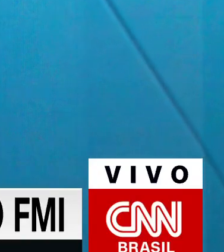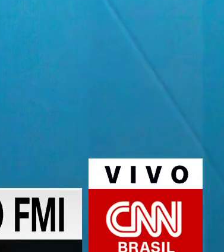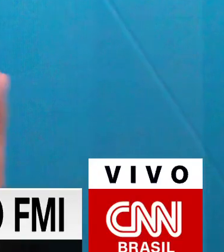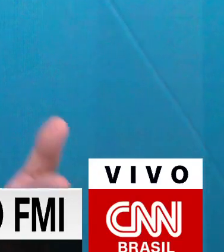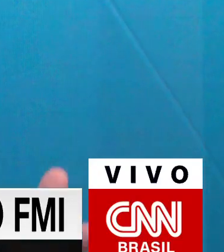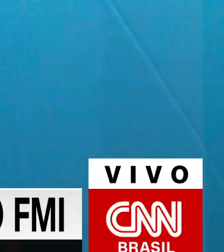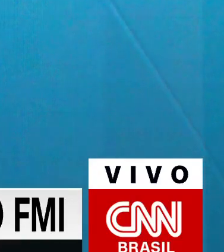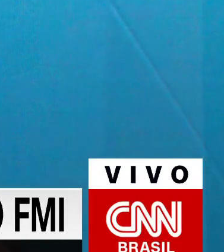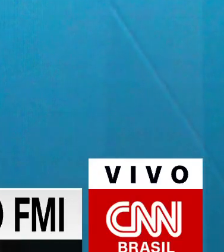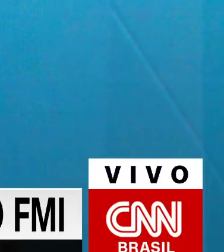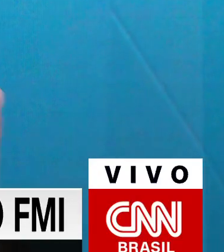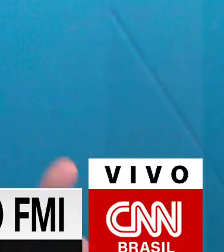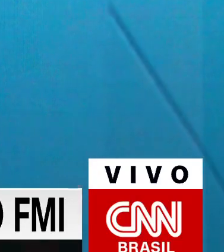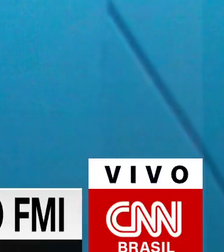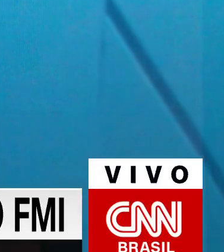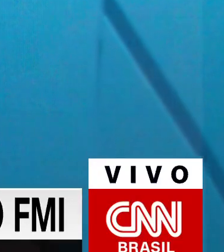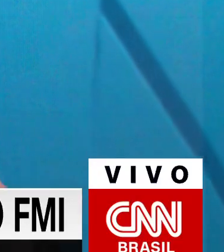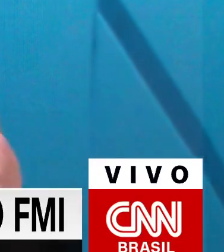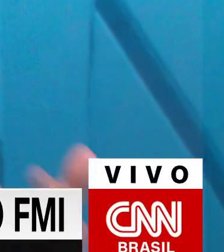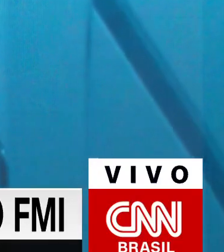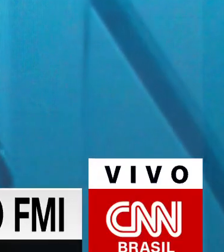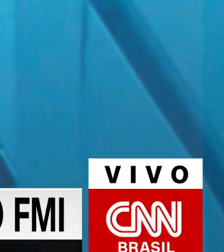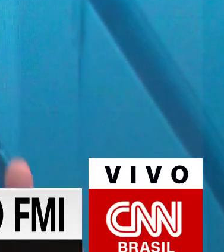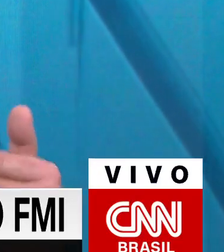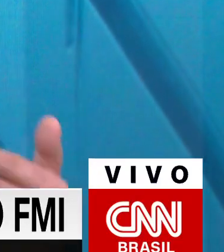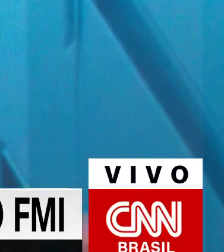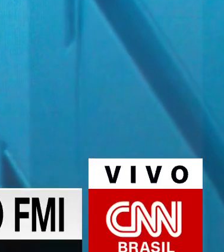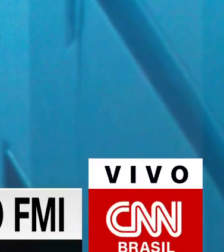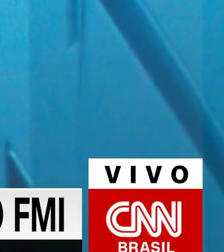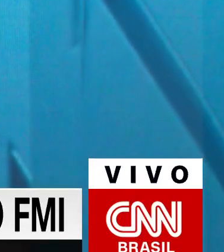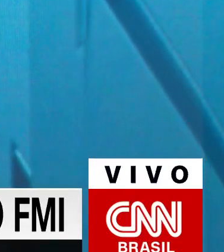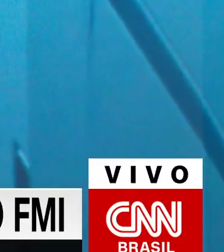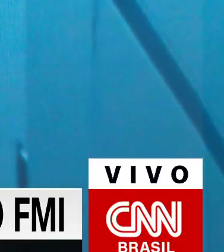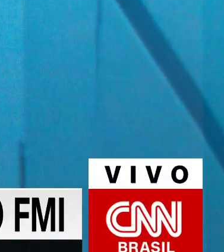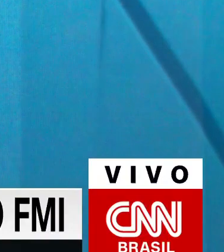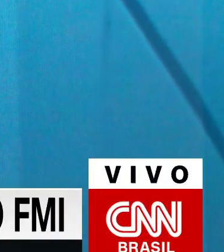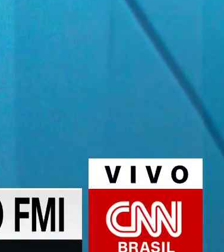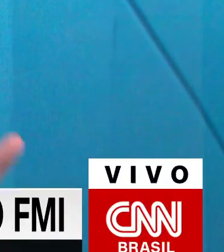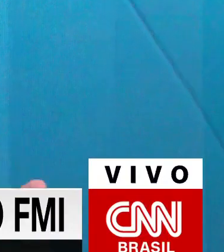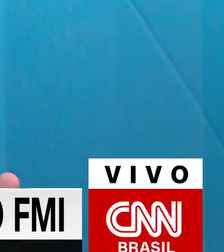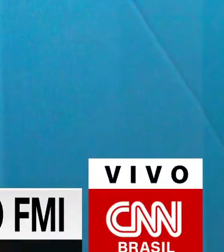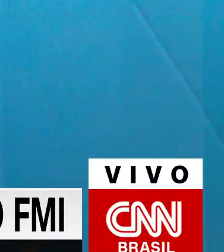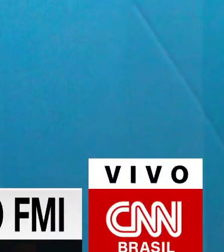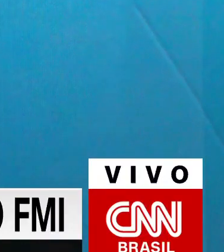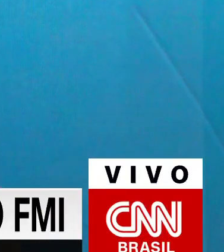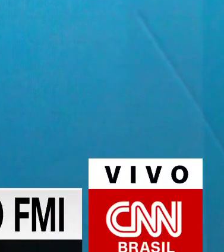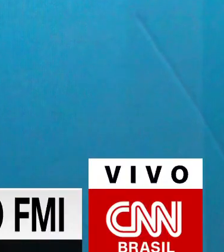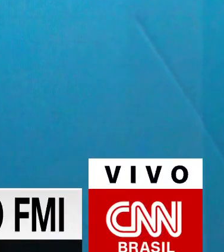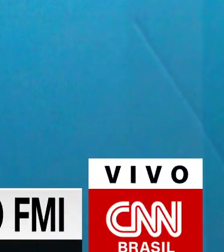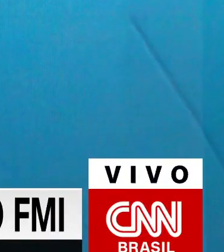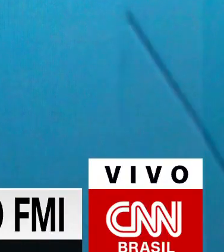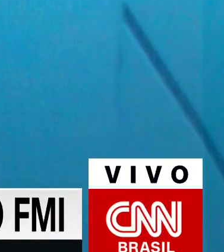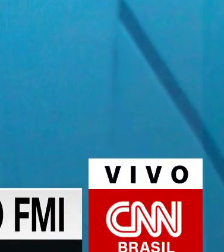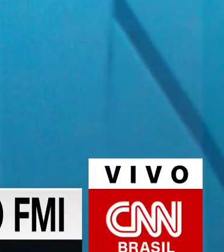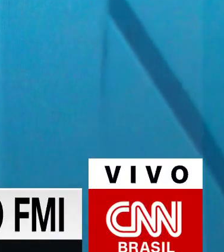projetos de infraestrutura, de energia, saneamento, transporte, habitação, por exemplo.